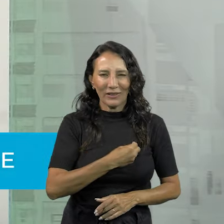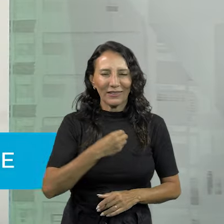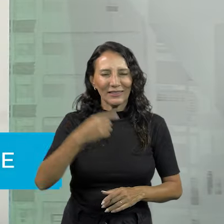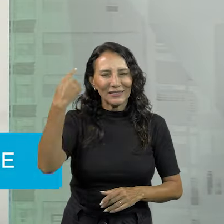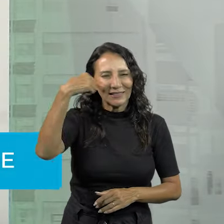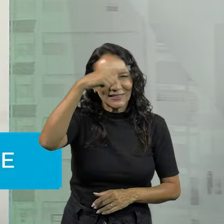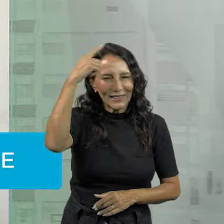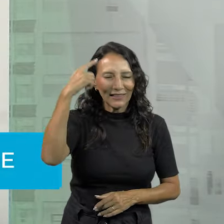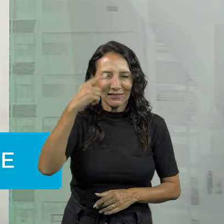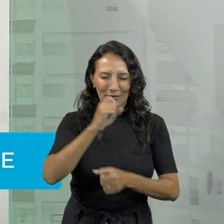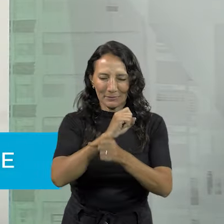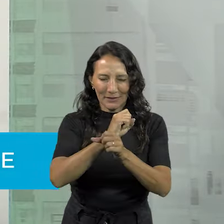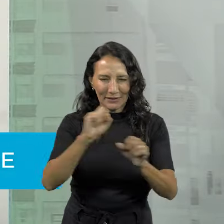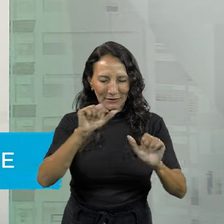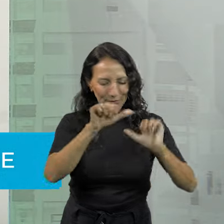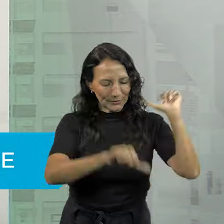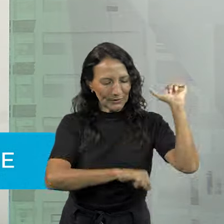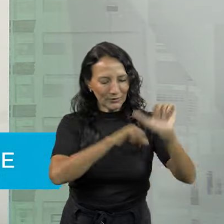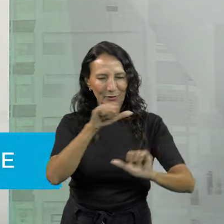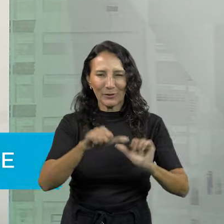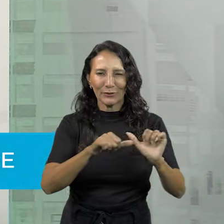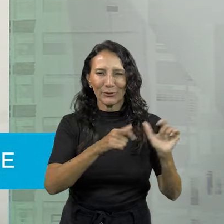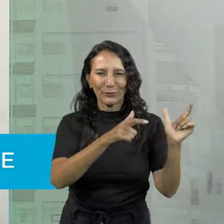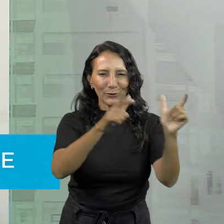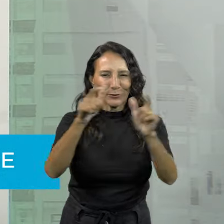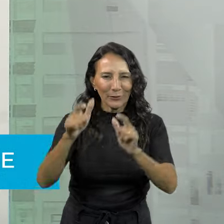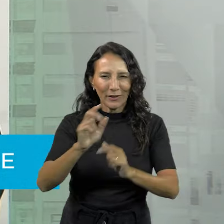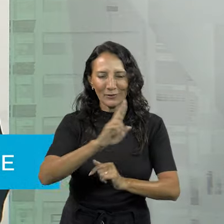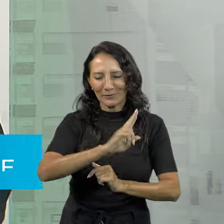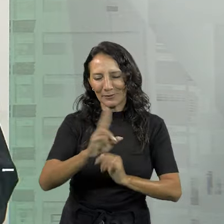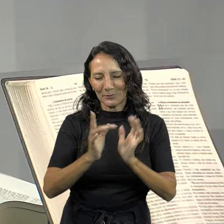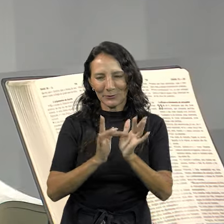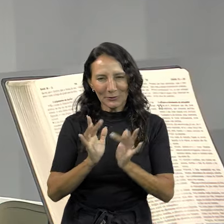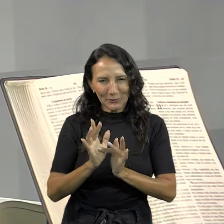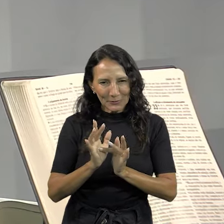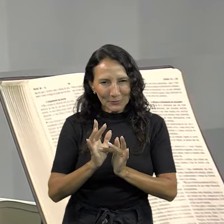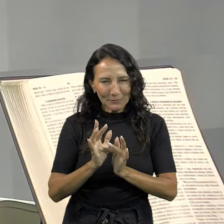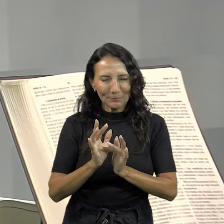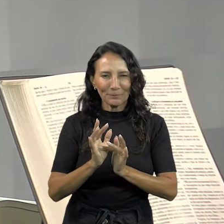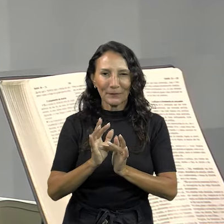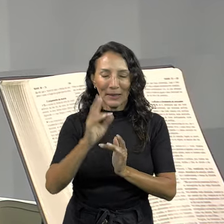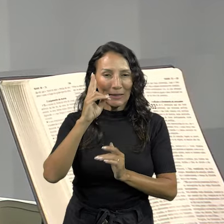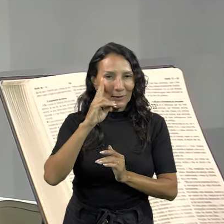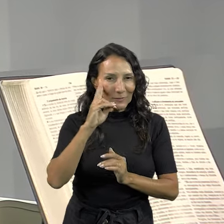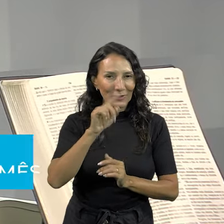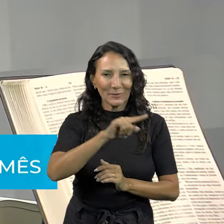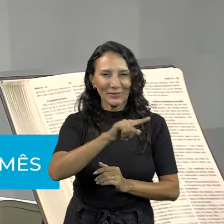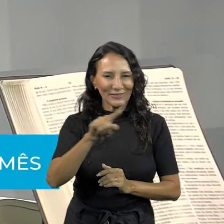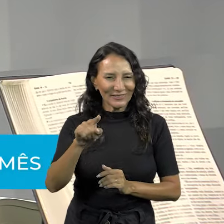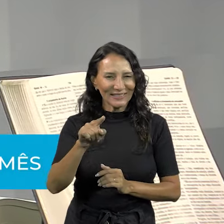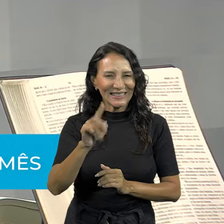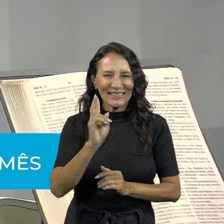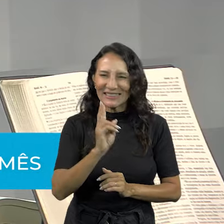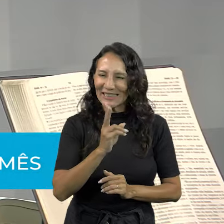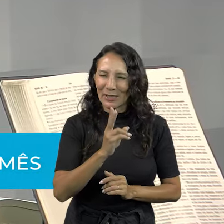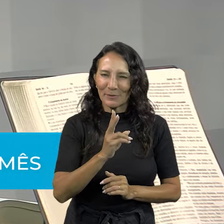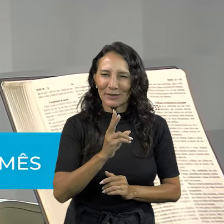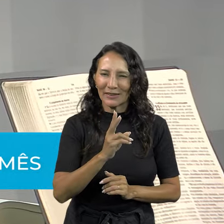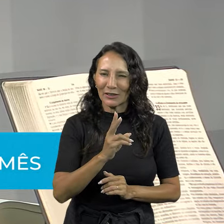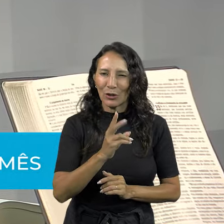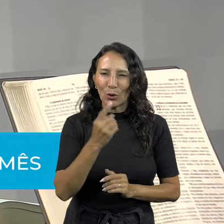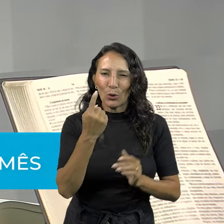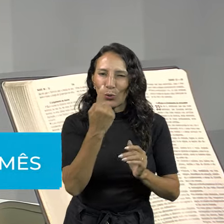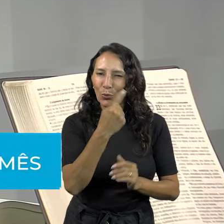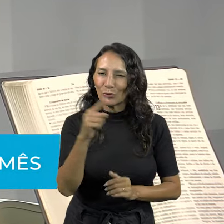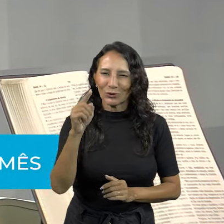transformação por onde eles passarem Em nome de Jesus E lembrando para vocês Toda última terça-feira do mês